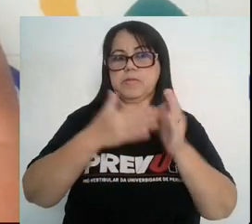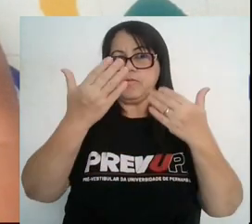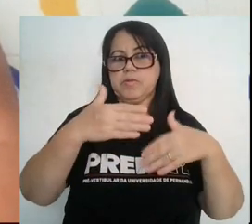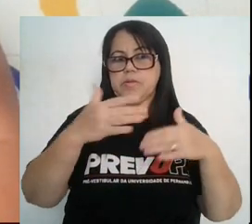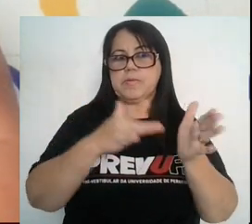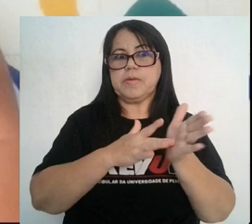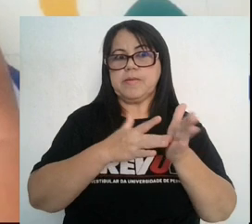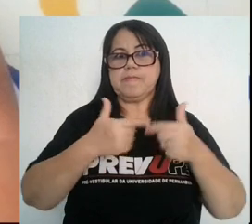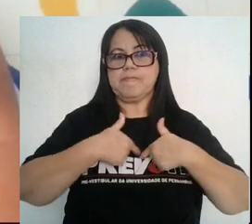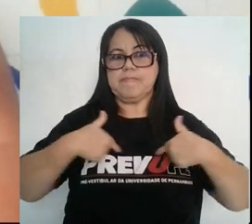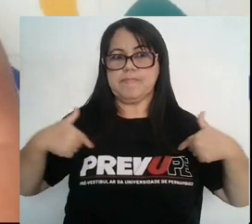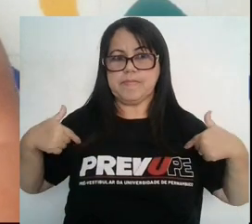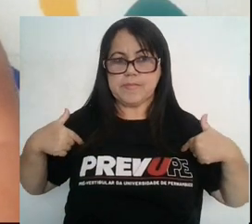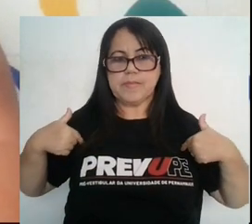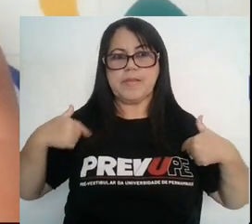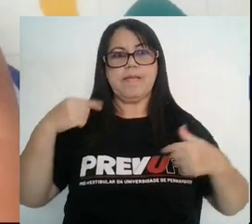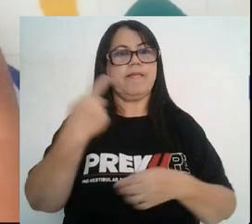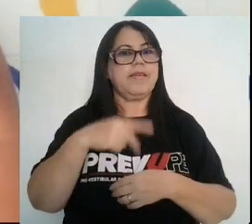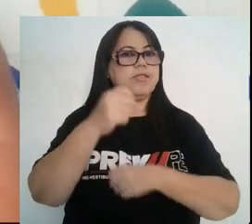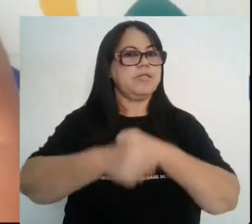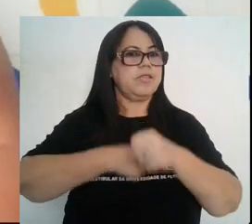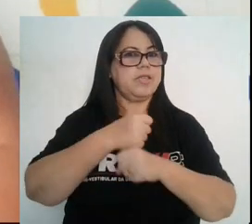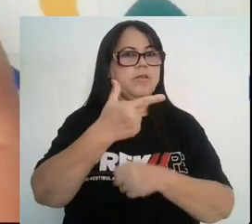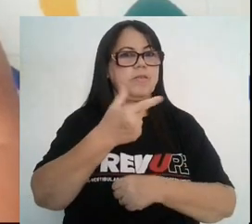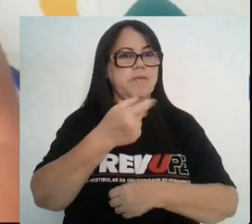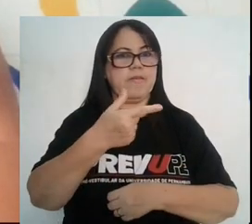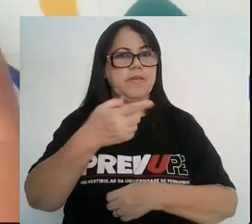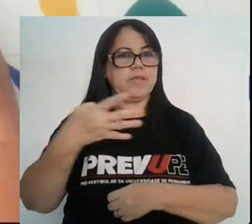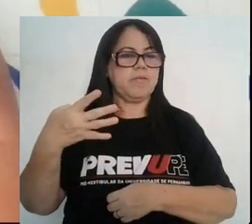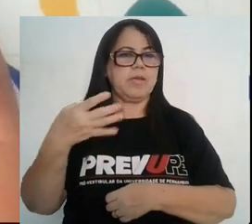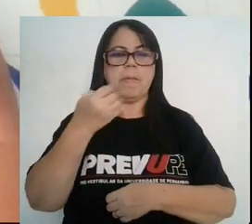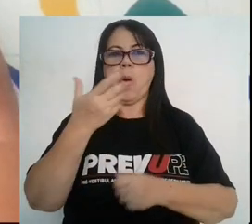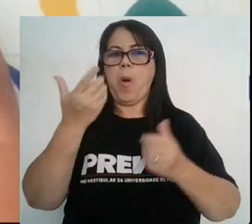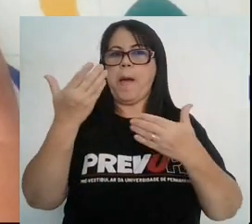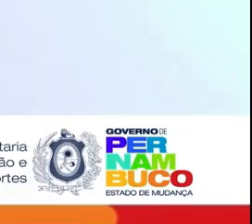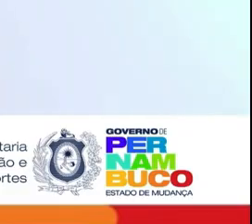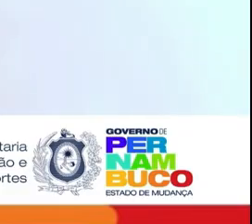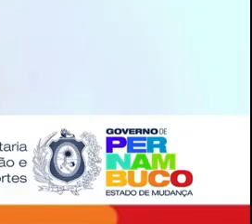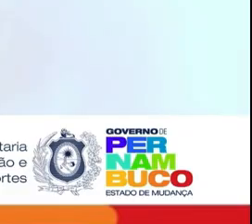abraço e desejo-lhe sorte nessa prova do Enem de 2024.